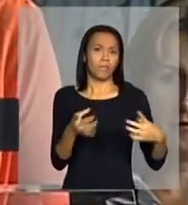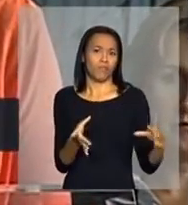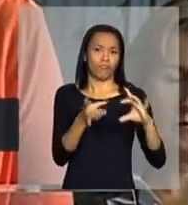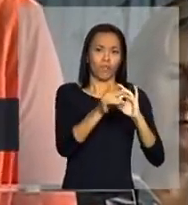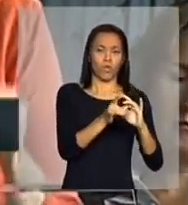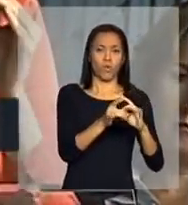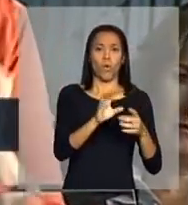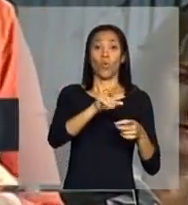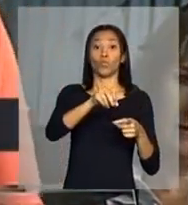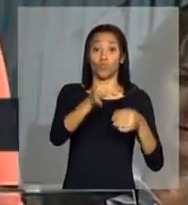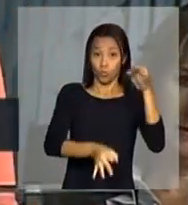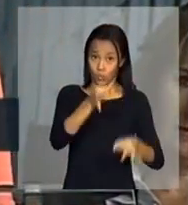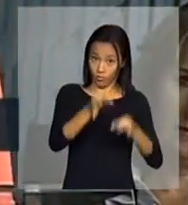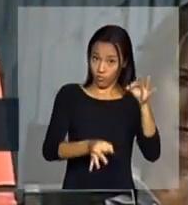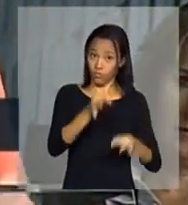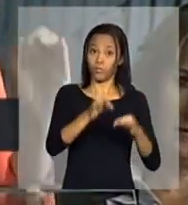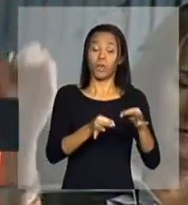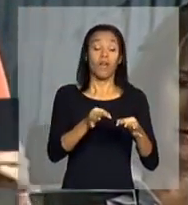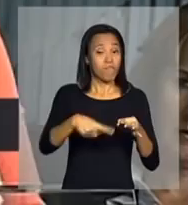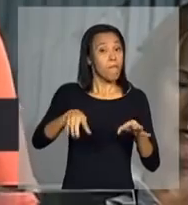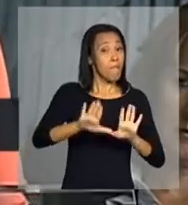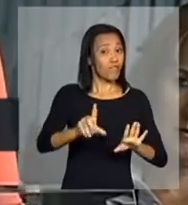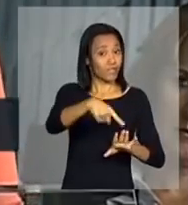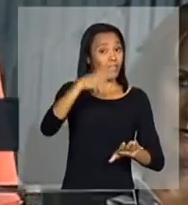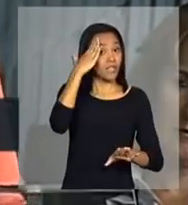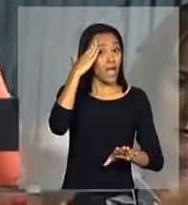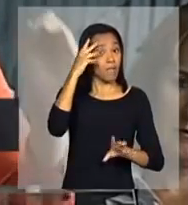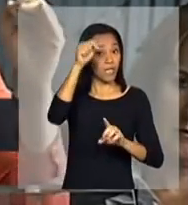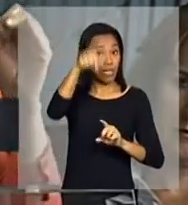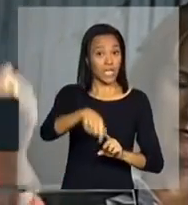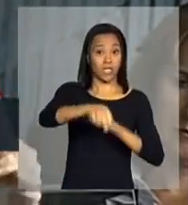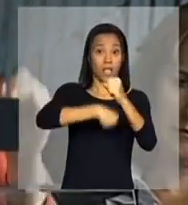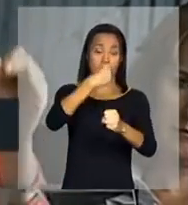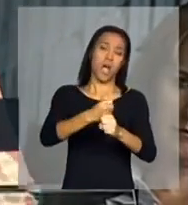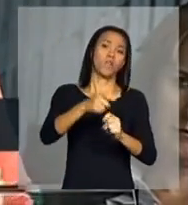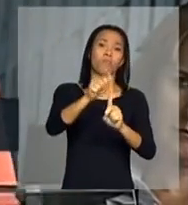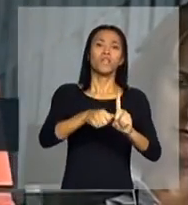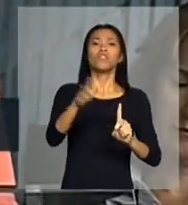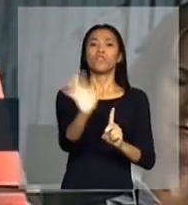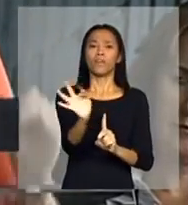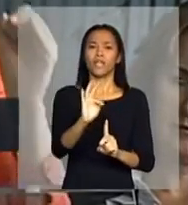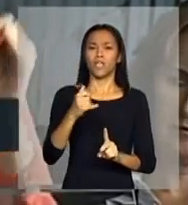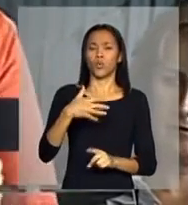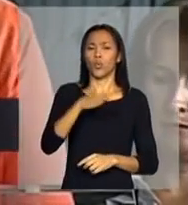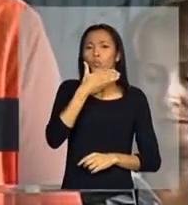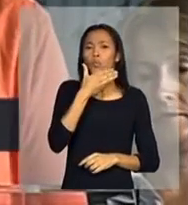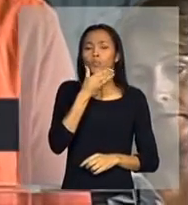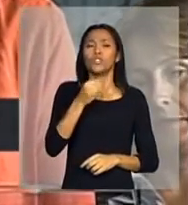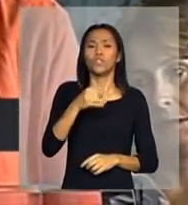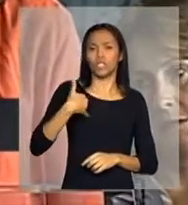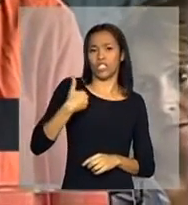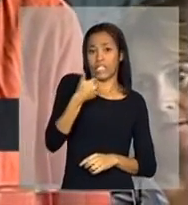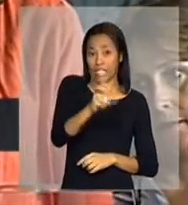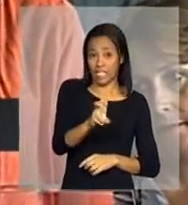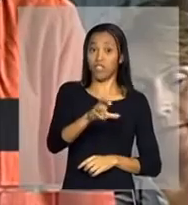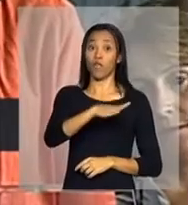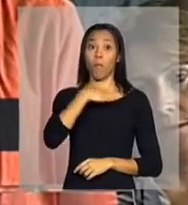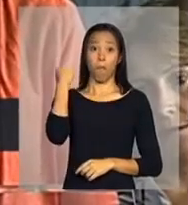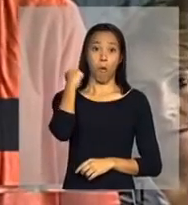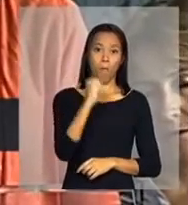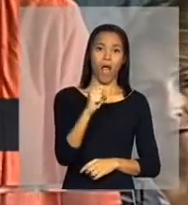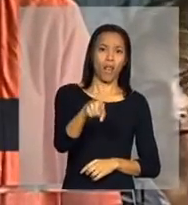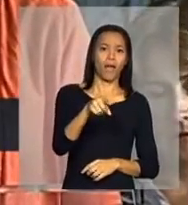Judiciário. Mas vocês sabem que, em fevereiro deste ano, nós tivemos um menino de 15 anos que foi morto na região de Dourados, no